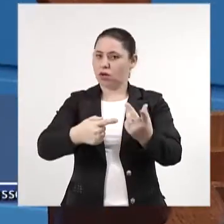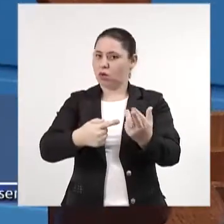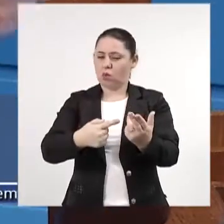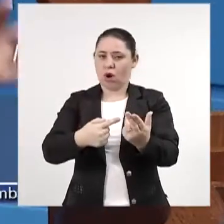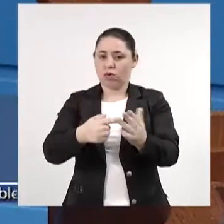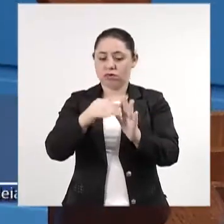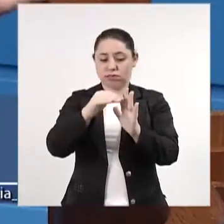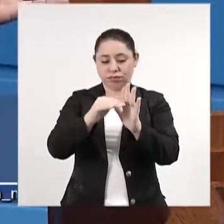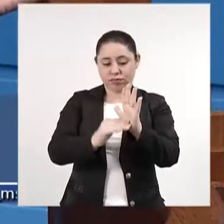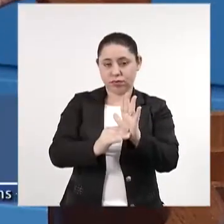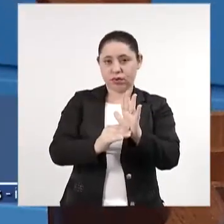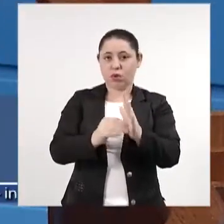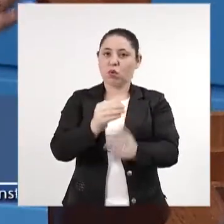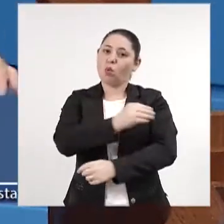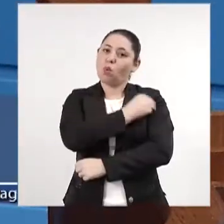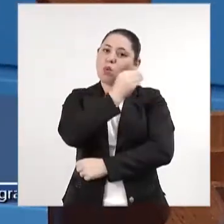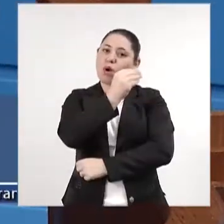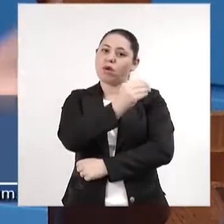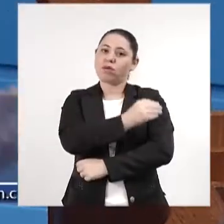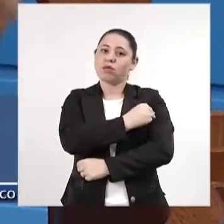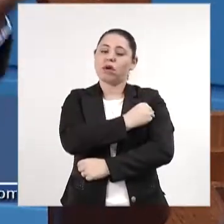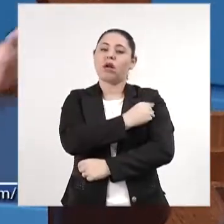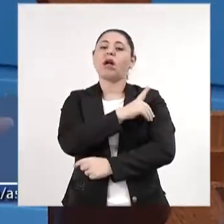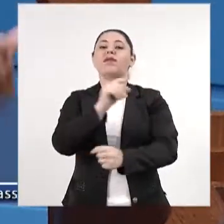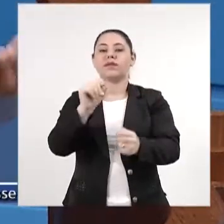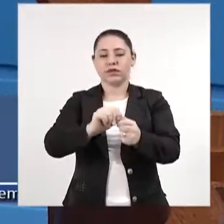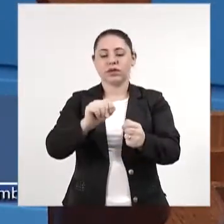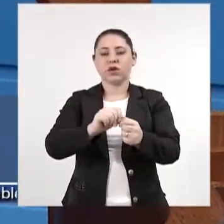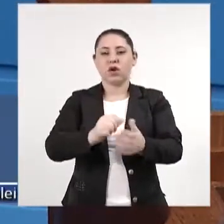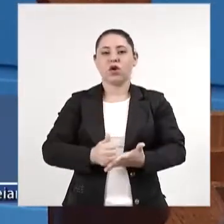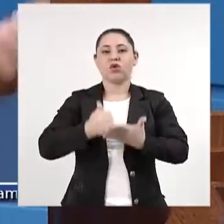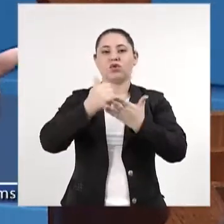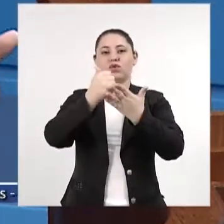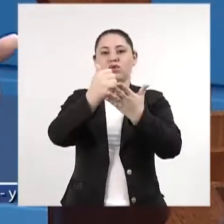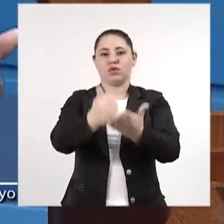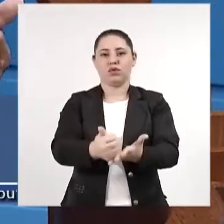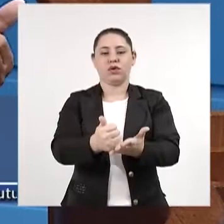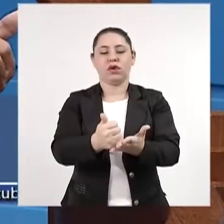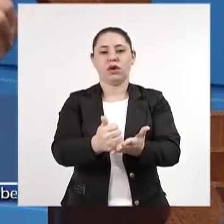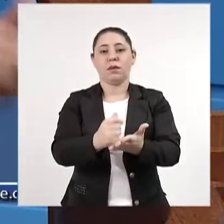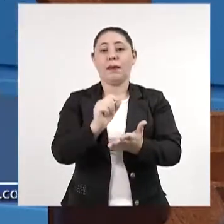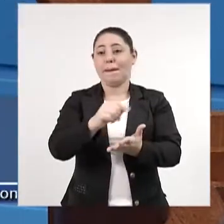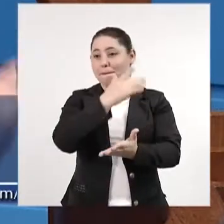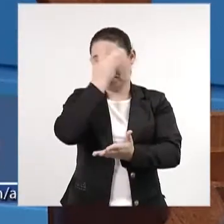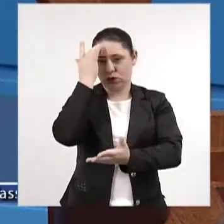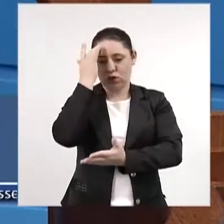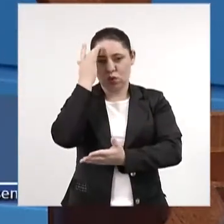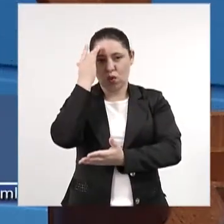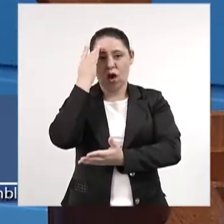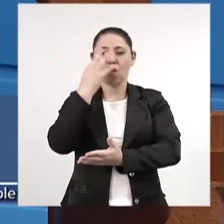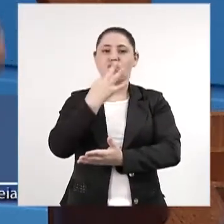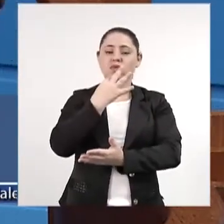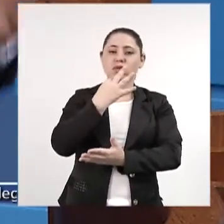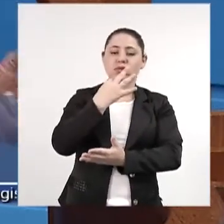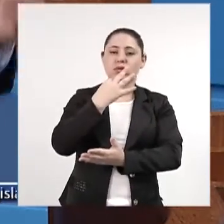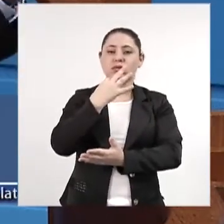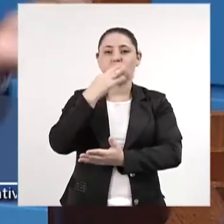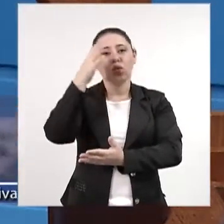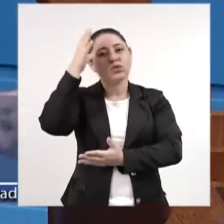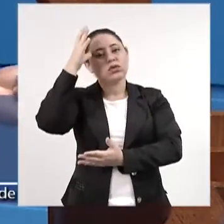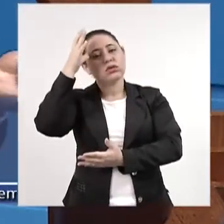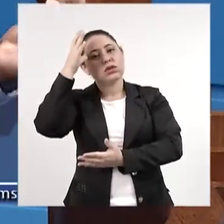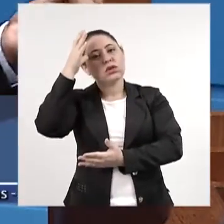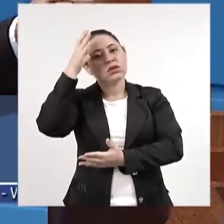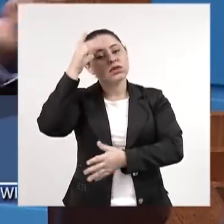e diminuía o preço do álcool. Aí ele estaria de fato contribuindo para que esse consumidor, esse proprietário de veículo, pudesse fazer